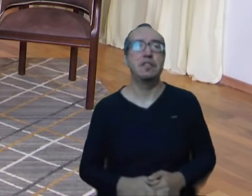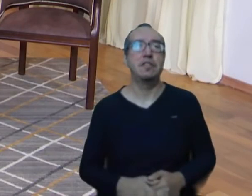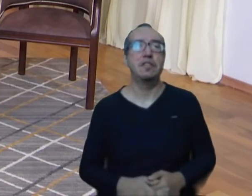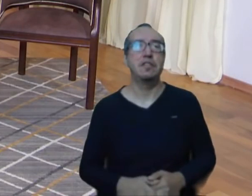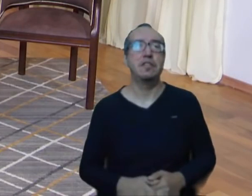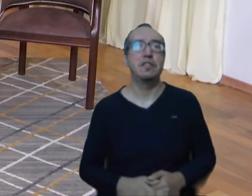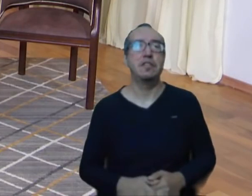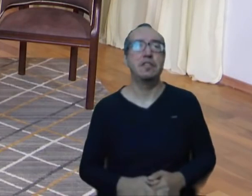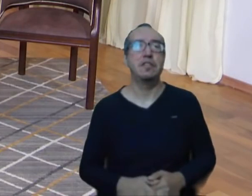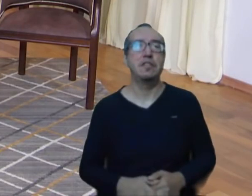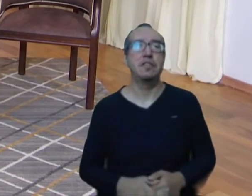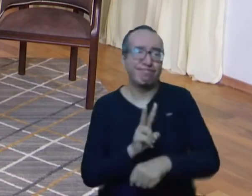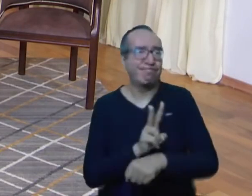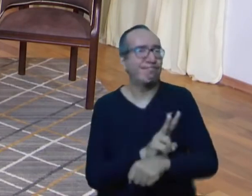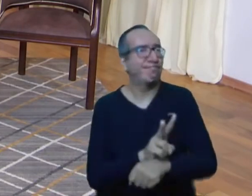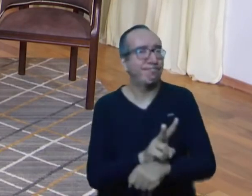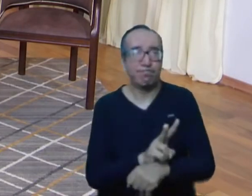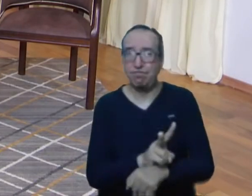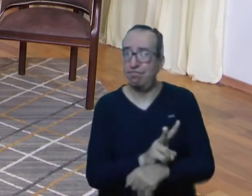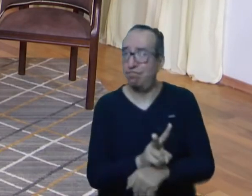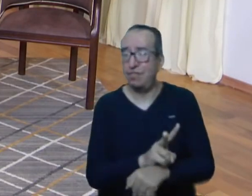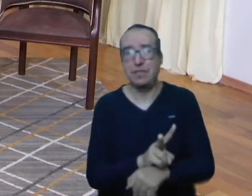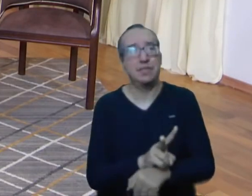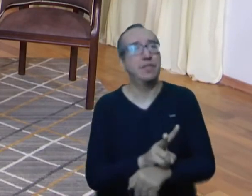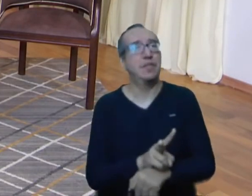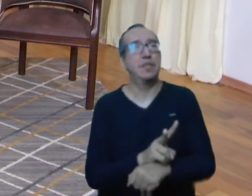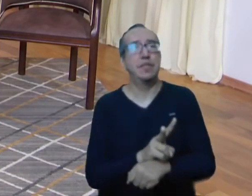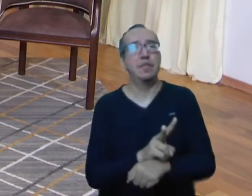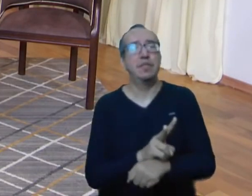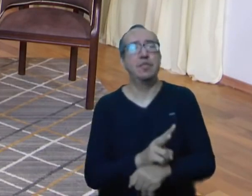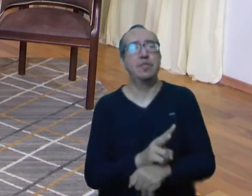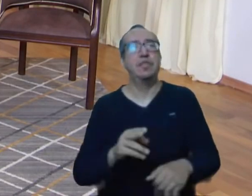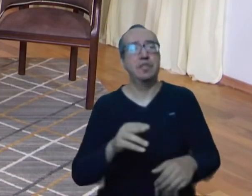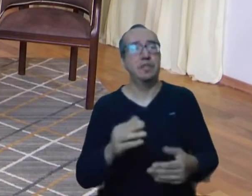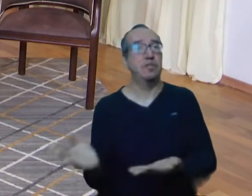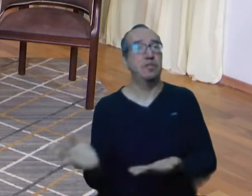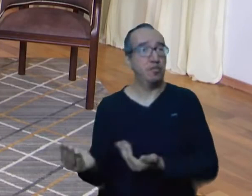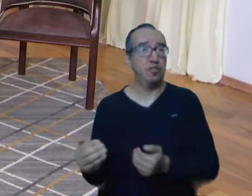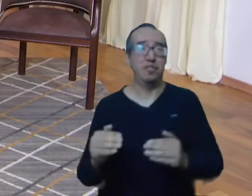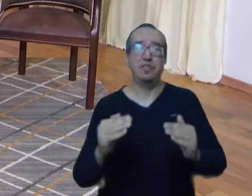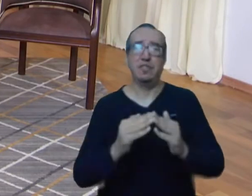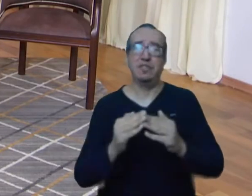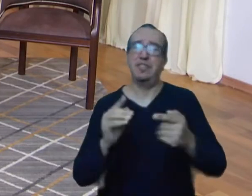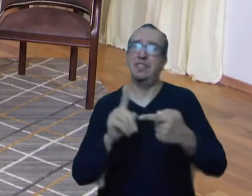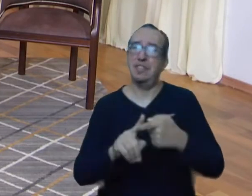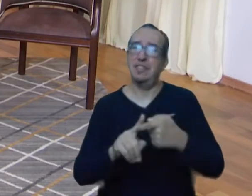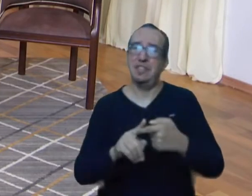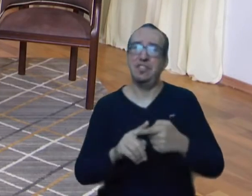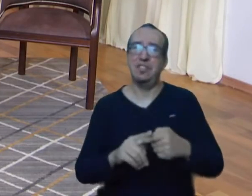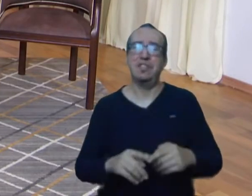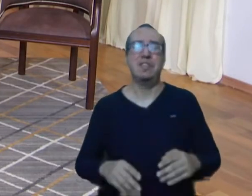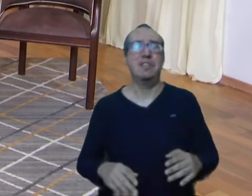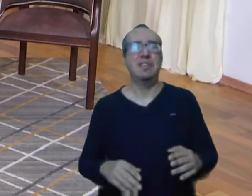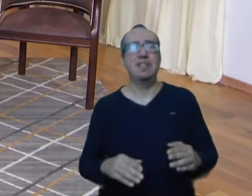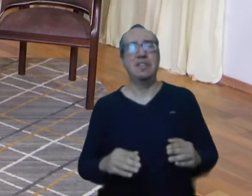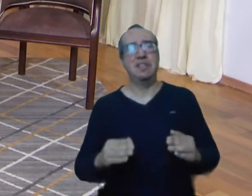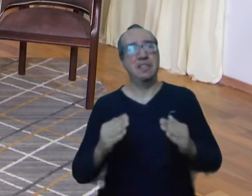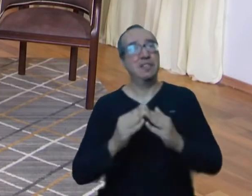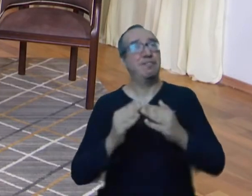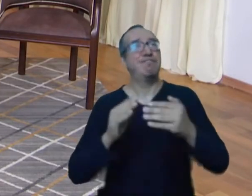Paulo desce, e aqui tem as coisas interessantes, para conquistar os jovens para Cristo.